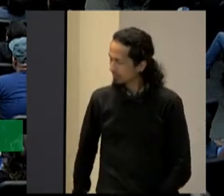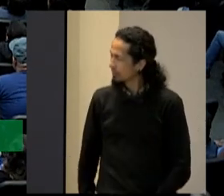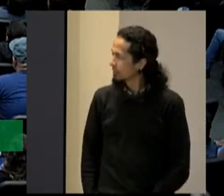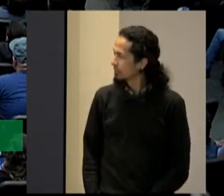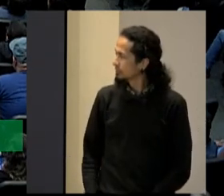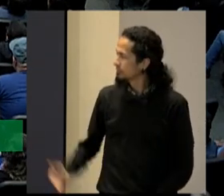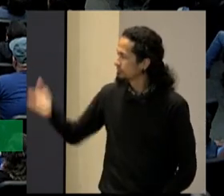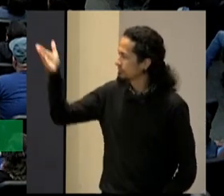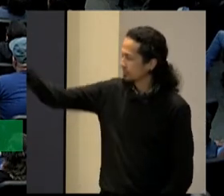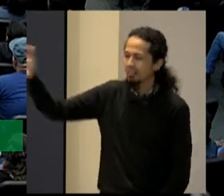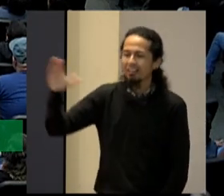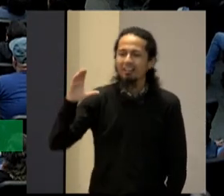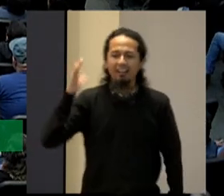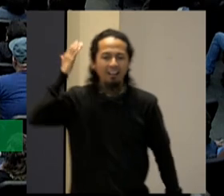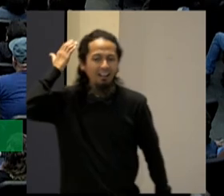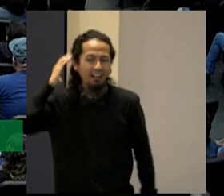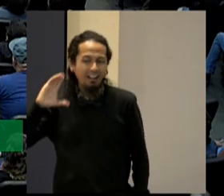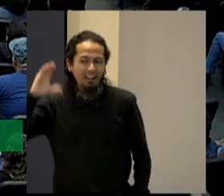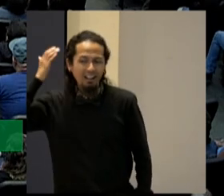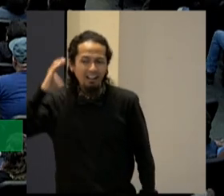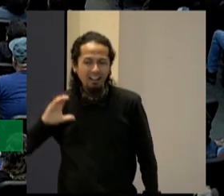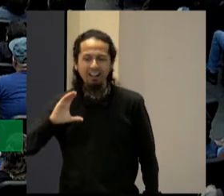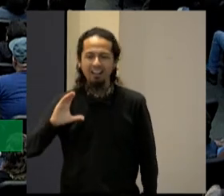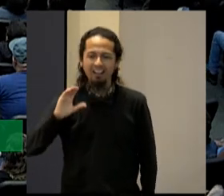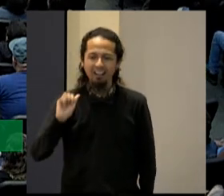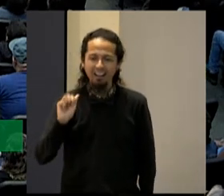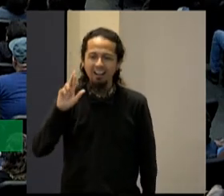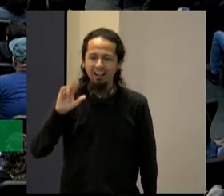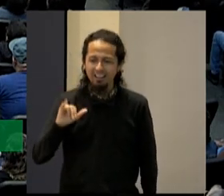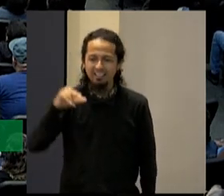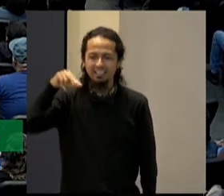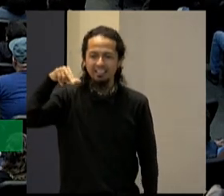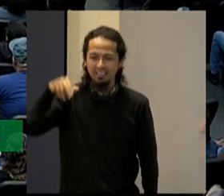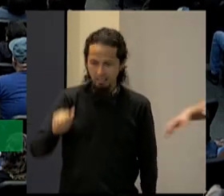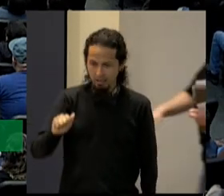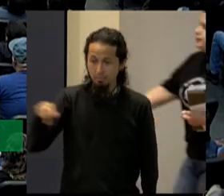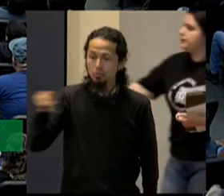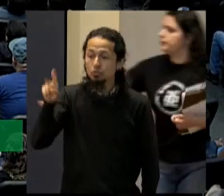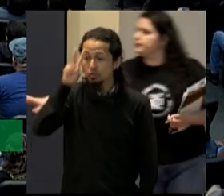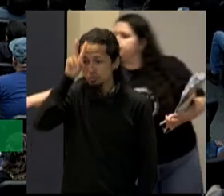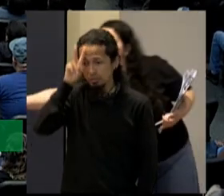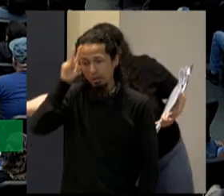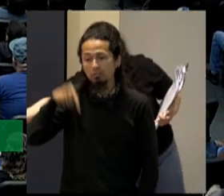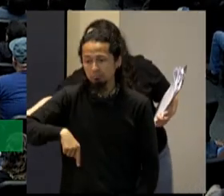Eu sou Karina, sou professora de História na rede. E